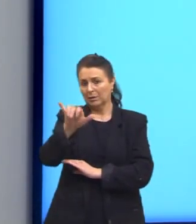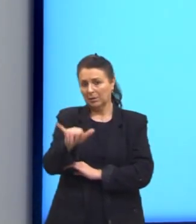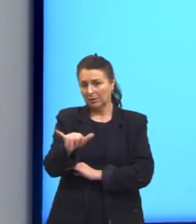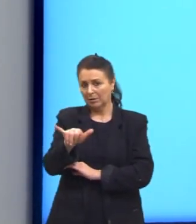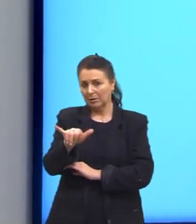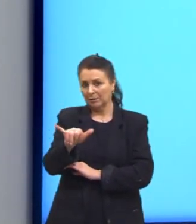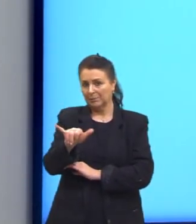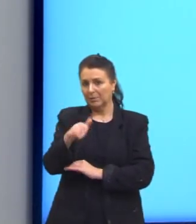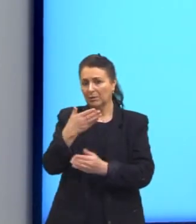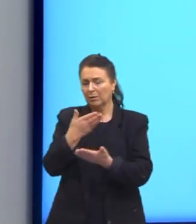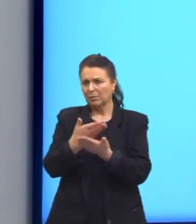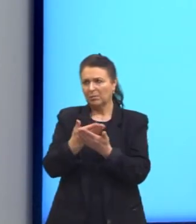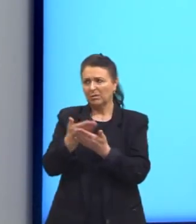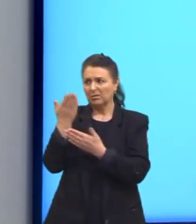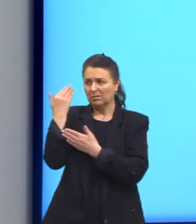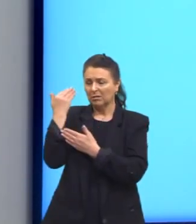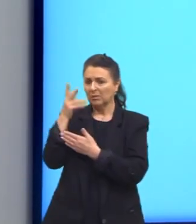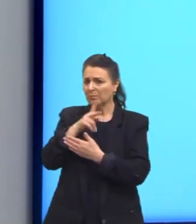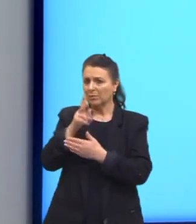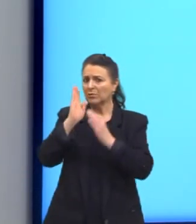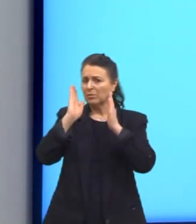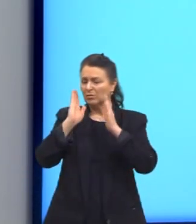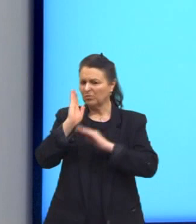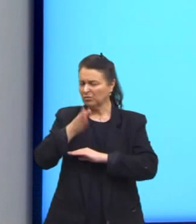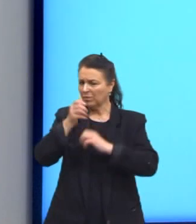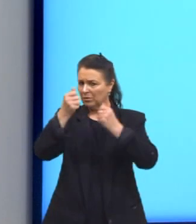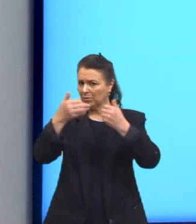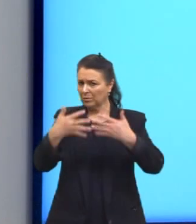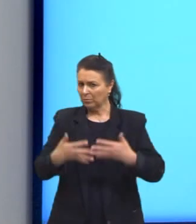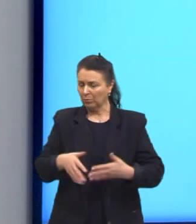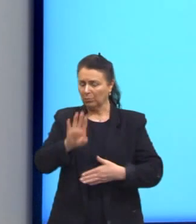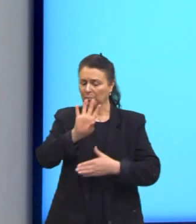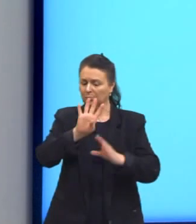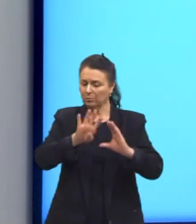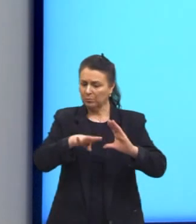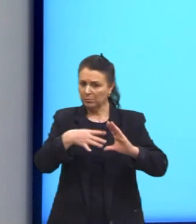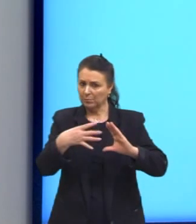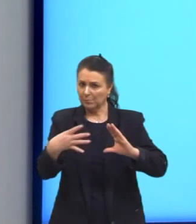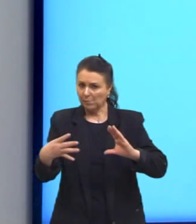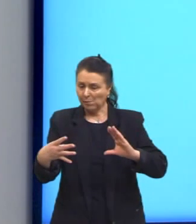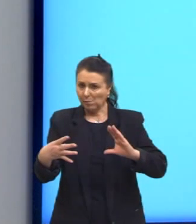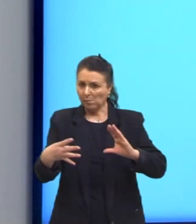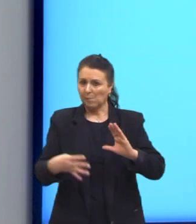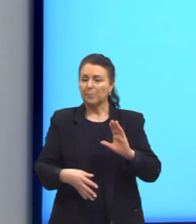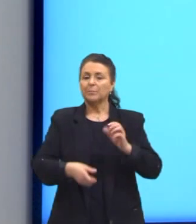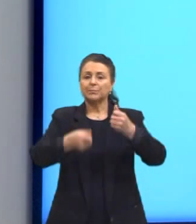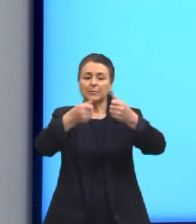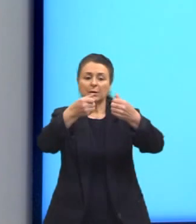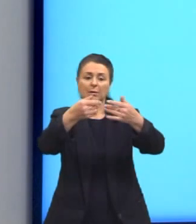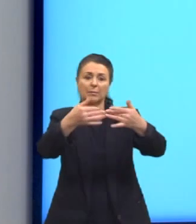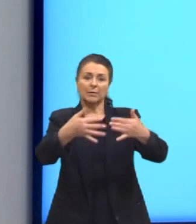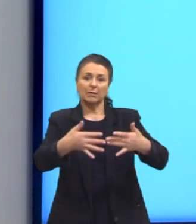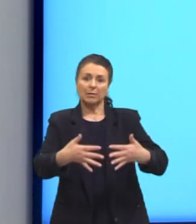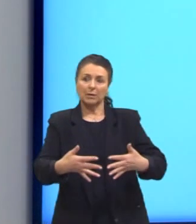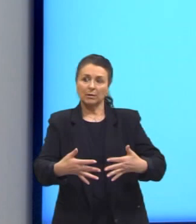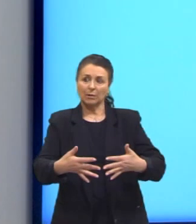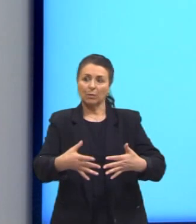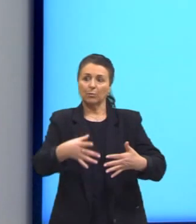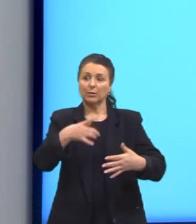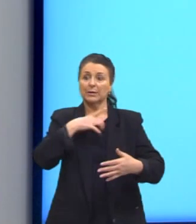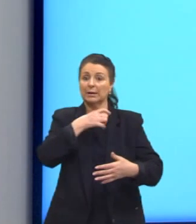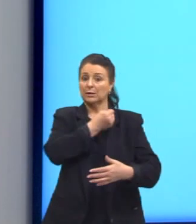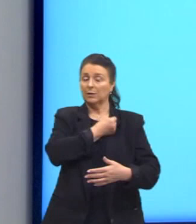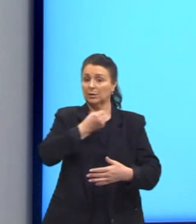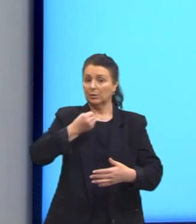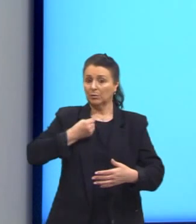ele aí há duas aulas atrás, quando nós falamos das matrizes. A definição de determinante, ela é atribuída